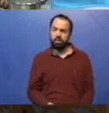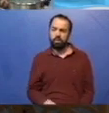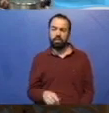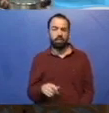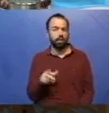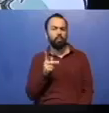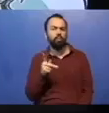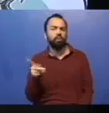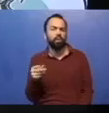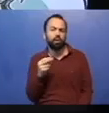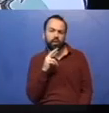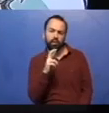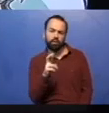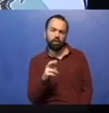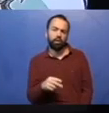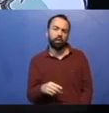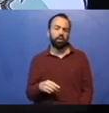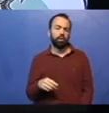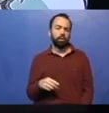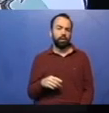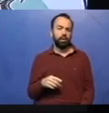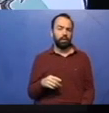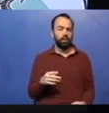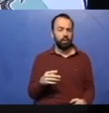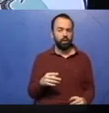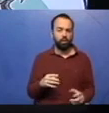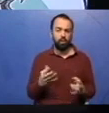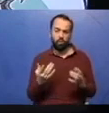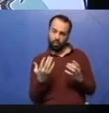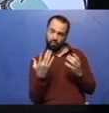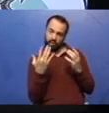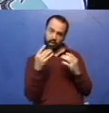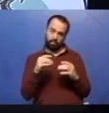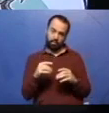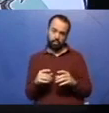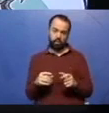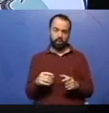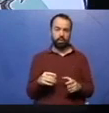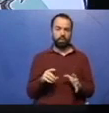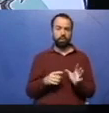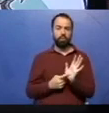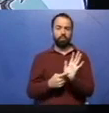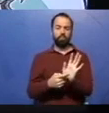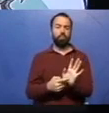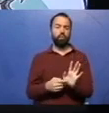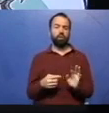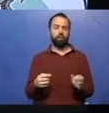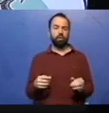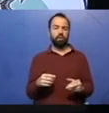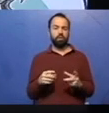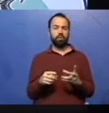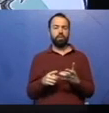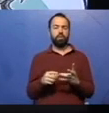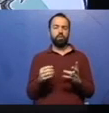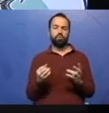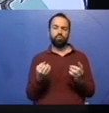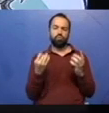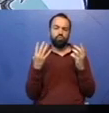a professora, olha, alunos, o vapor que representa o estado gasoso da água